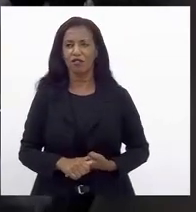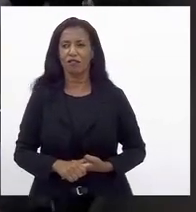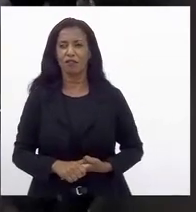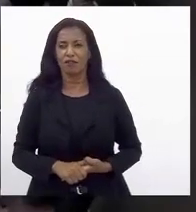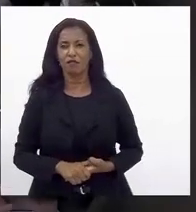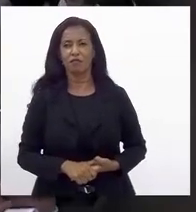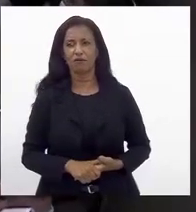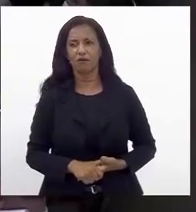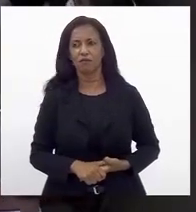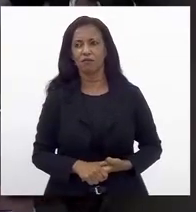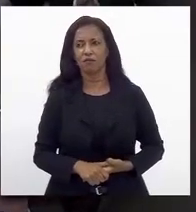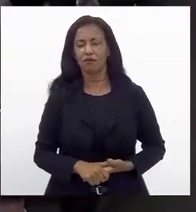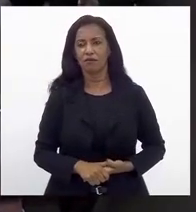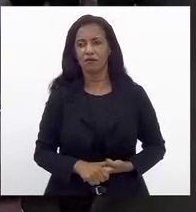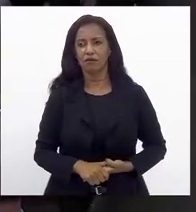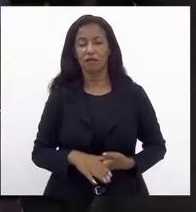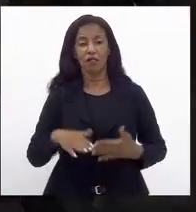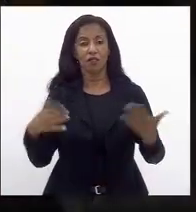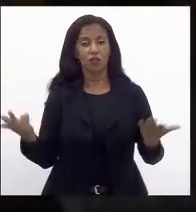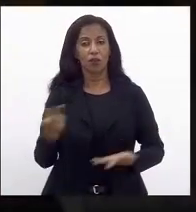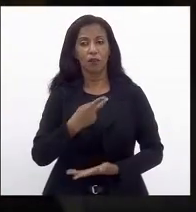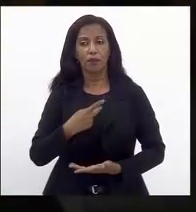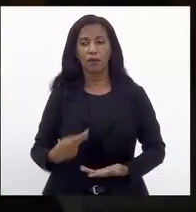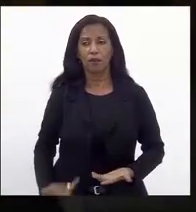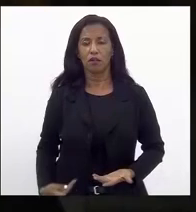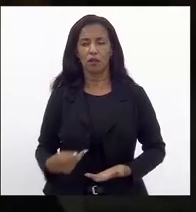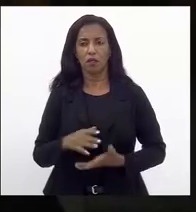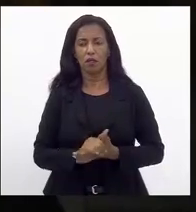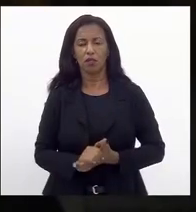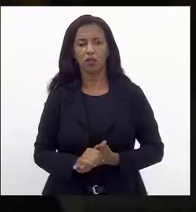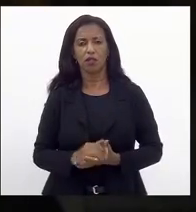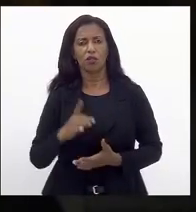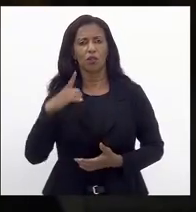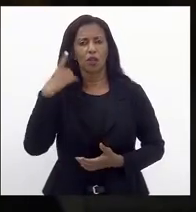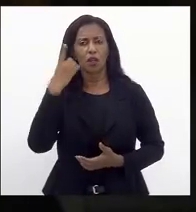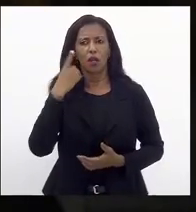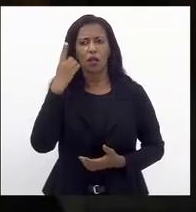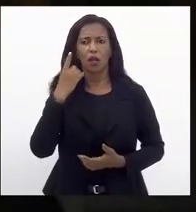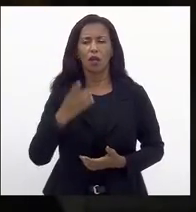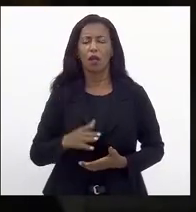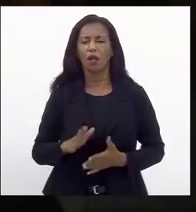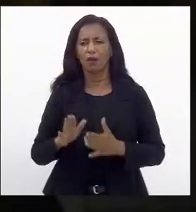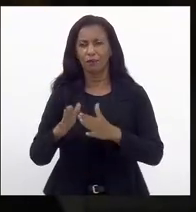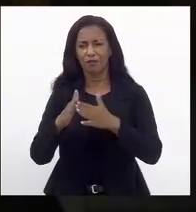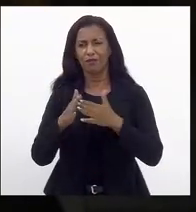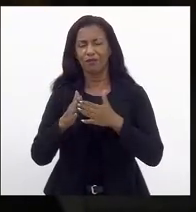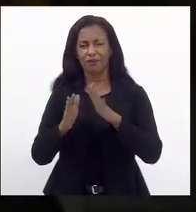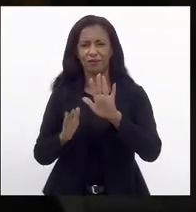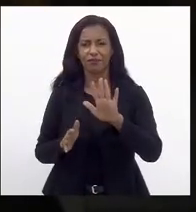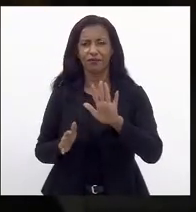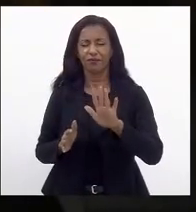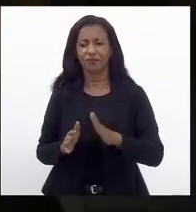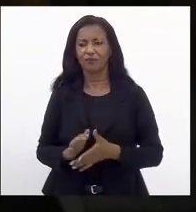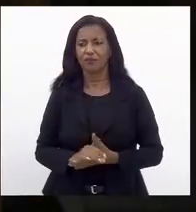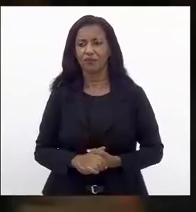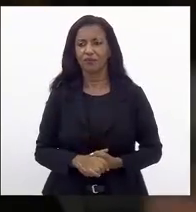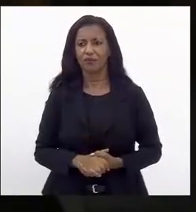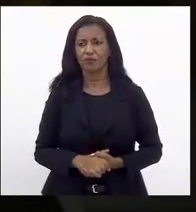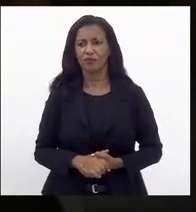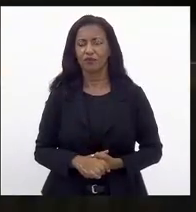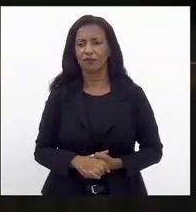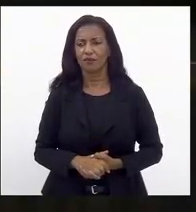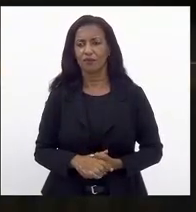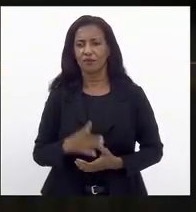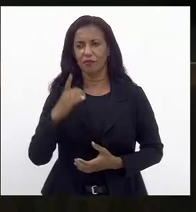eu sou presidente senhoras deputadas baixo retorno do estádio por favor O